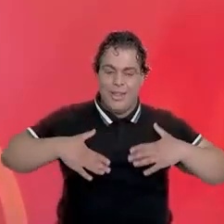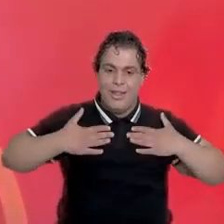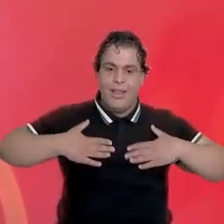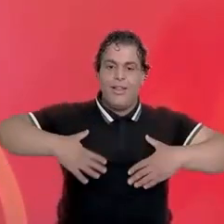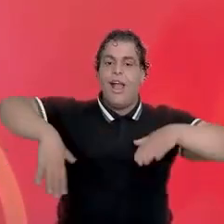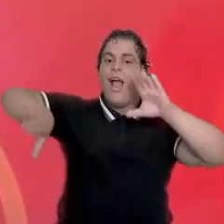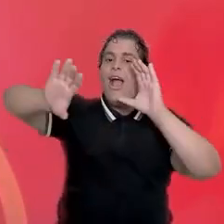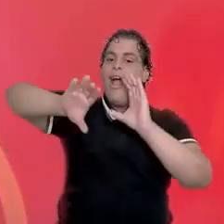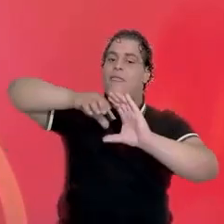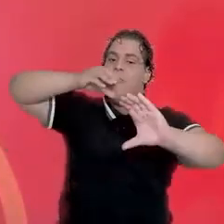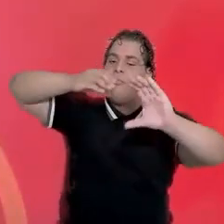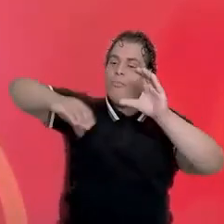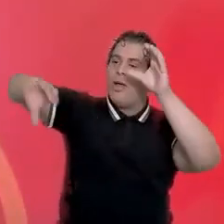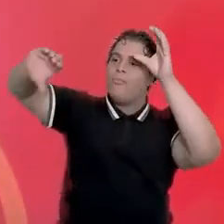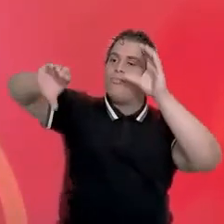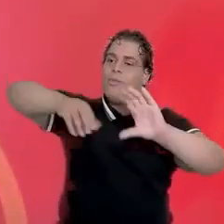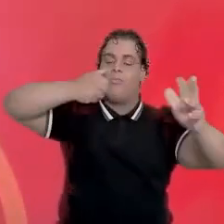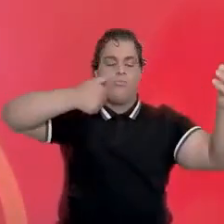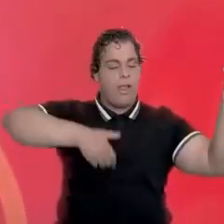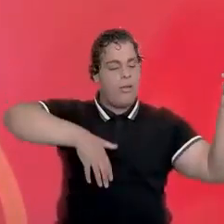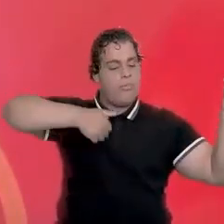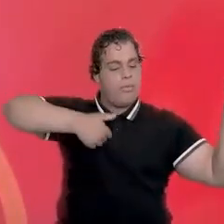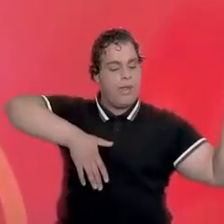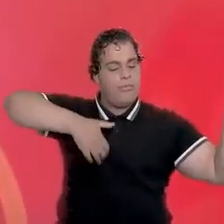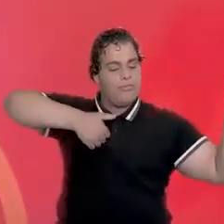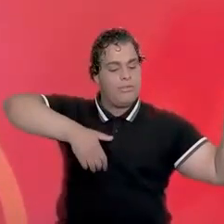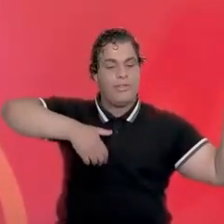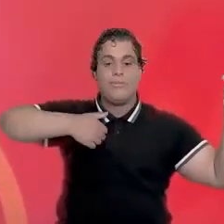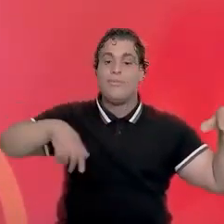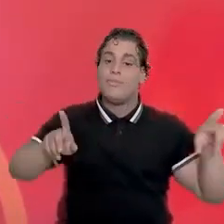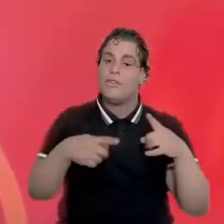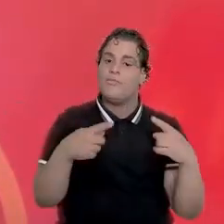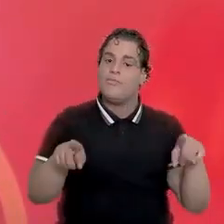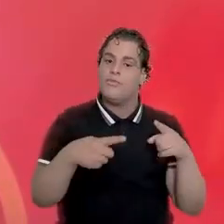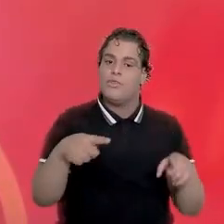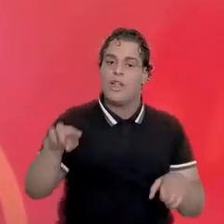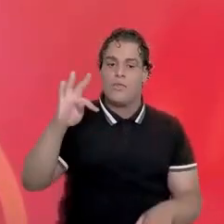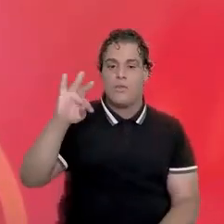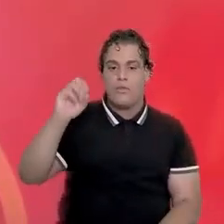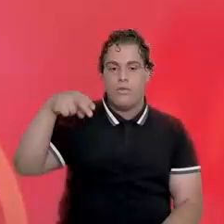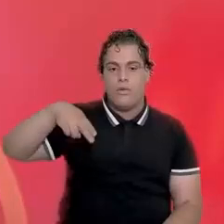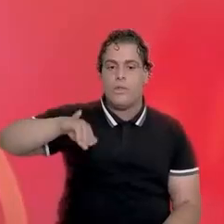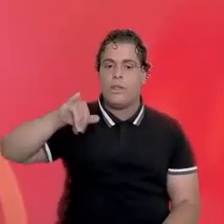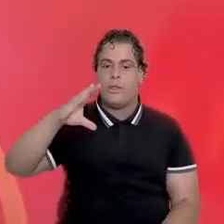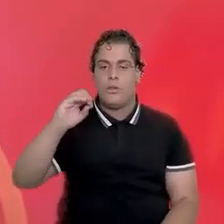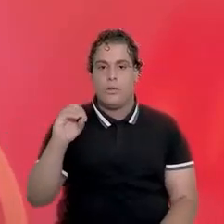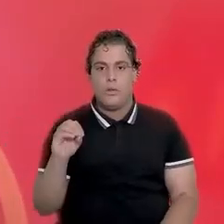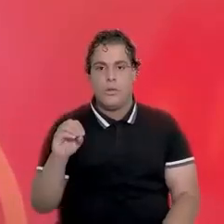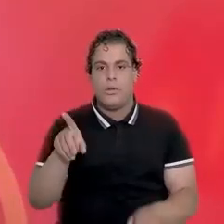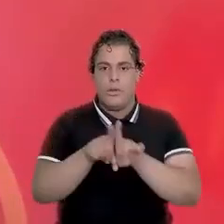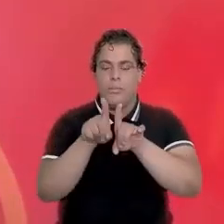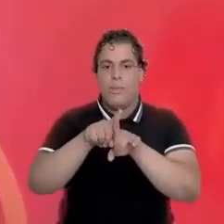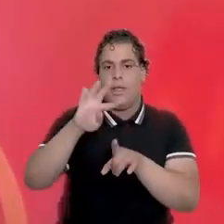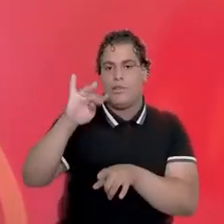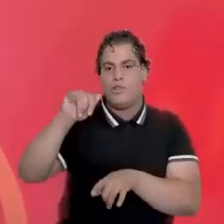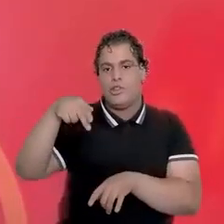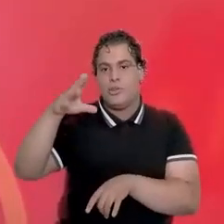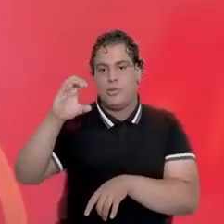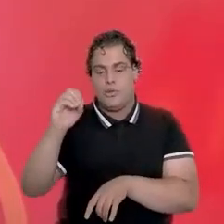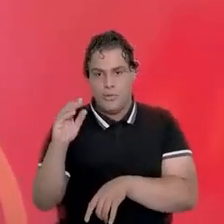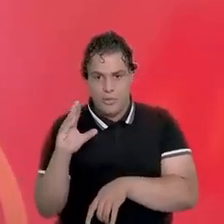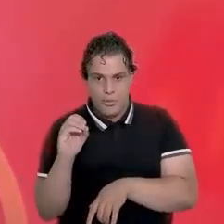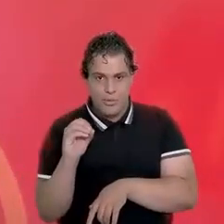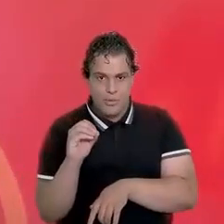canta aquele modão, música de Tonico e Tinoco, faz chorar o